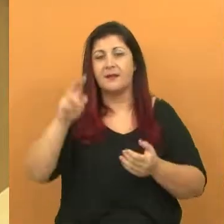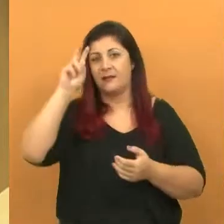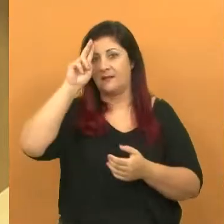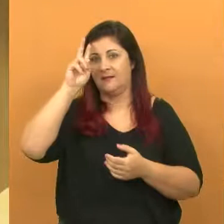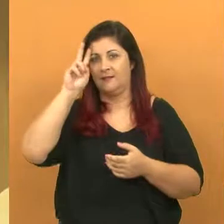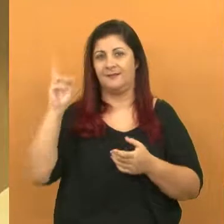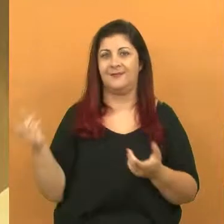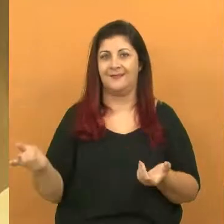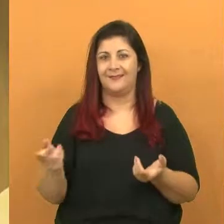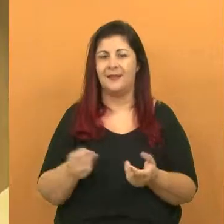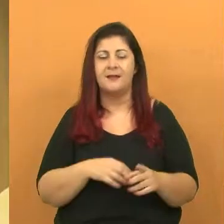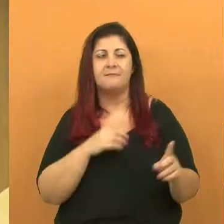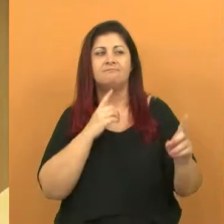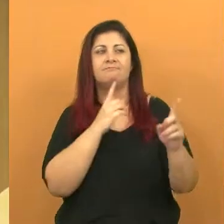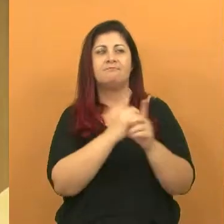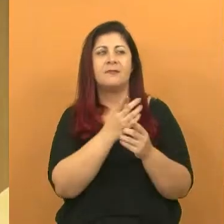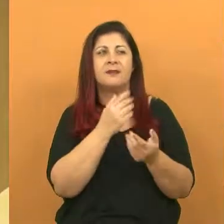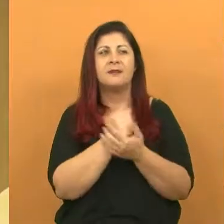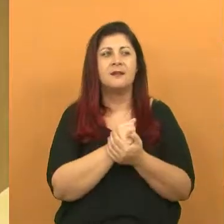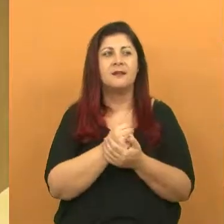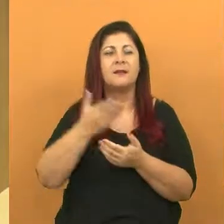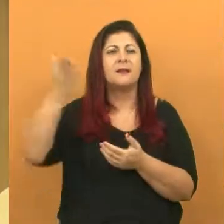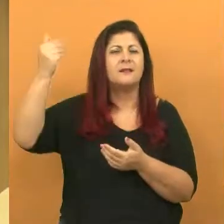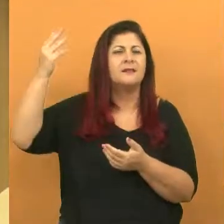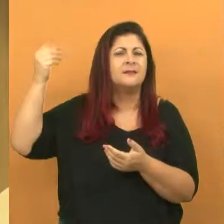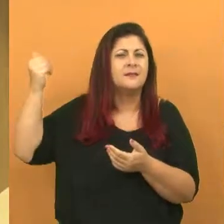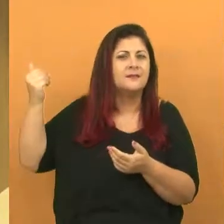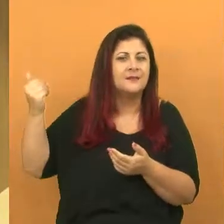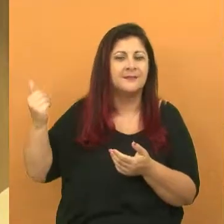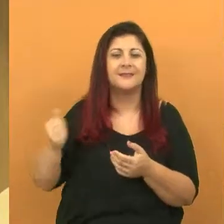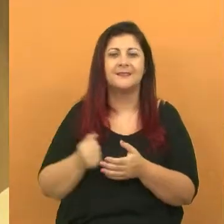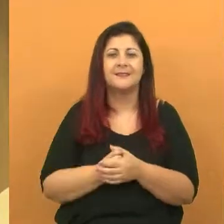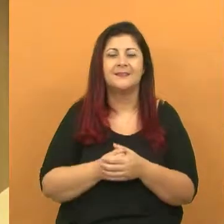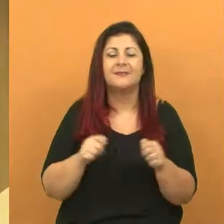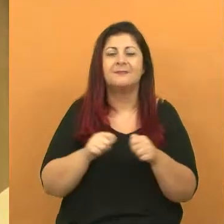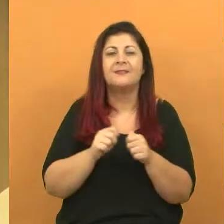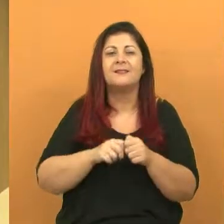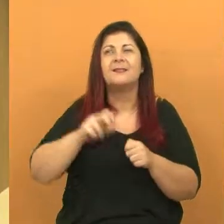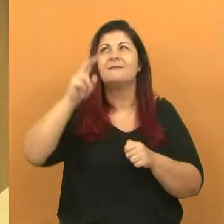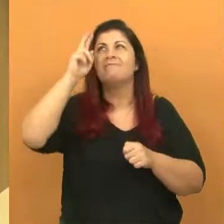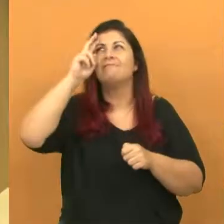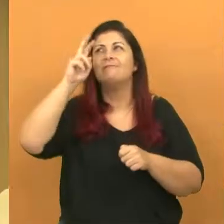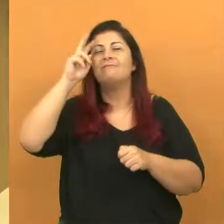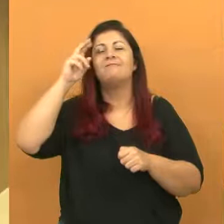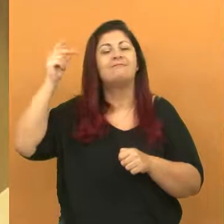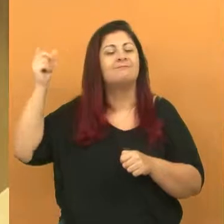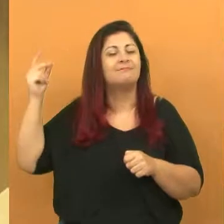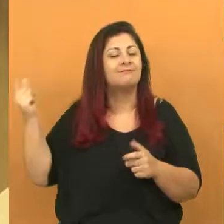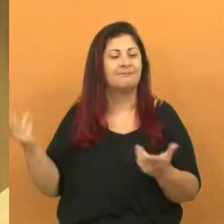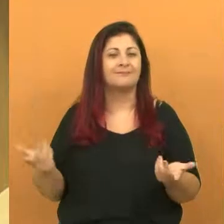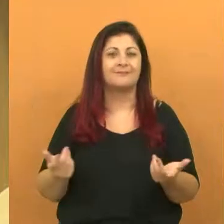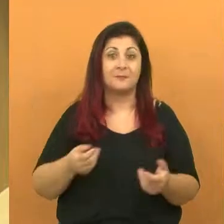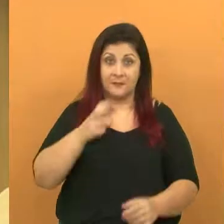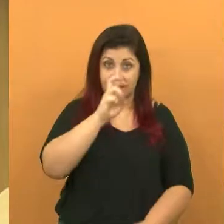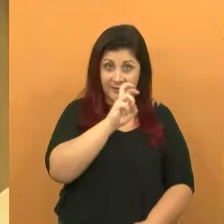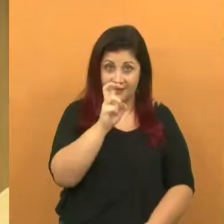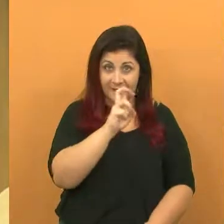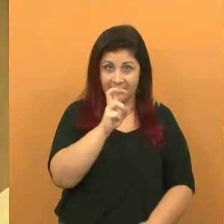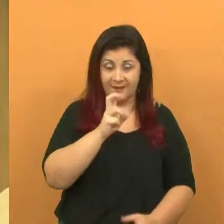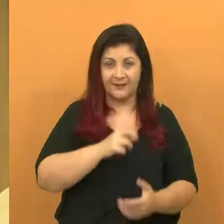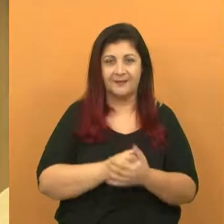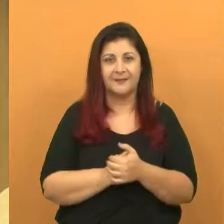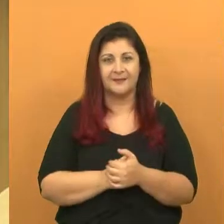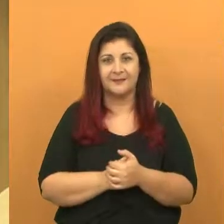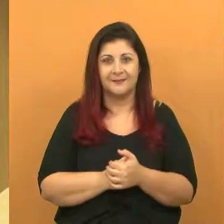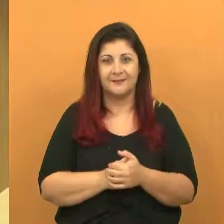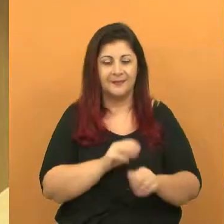pela ancestralidade, evocando as memórias efetivas. Quinto, contribuir para a